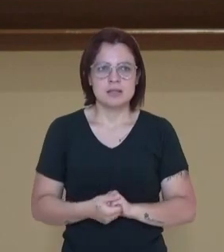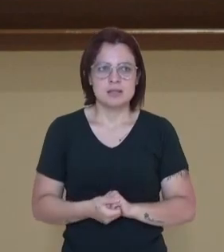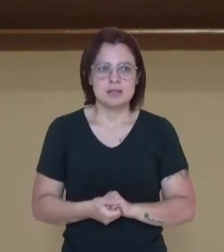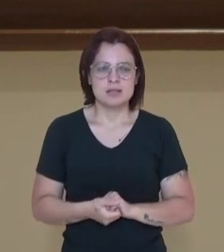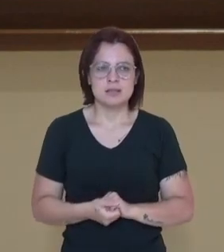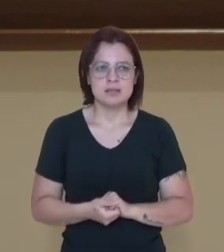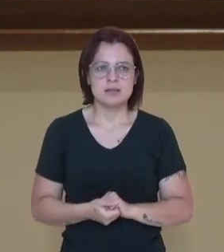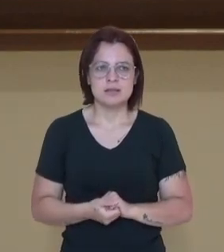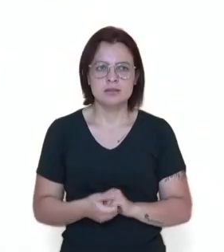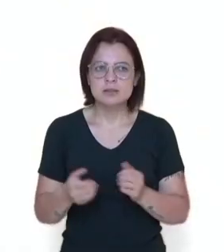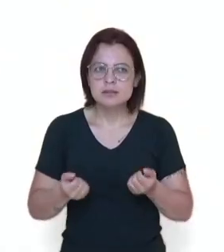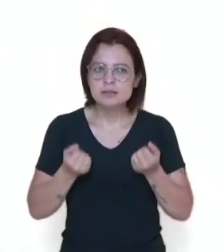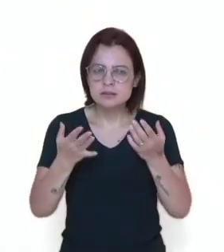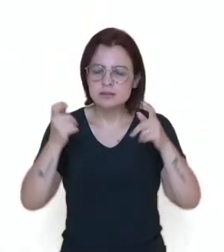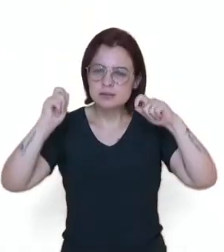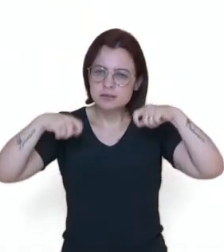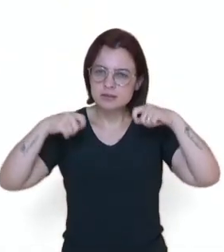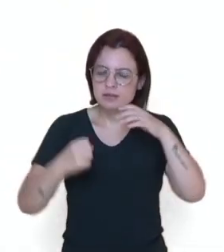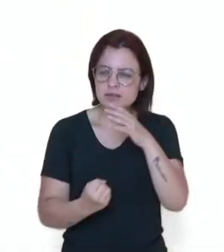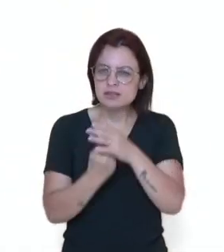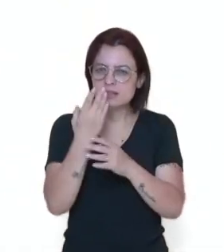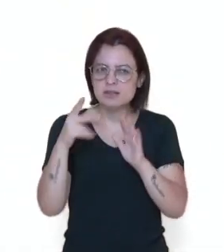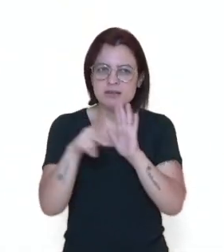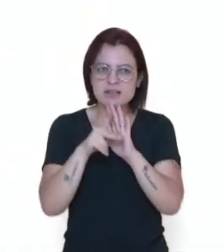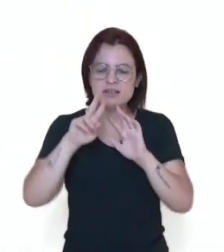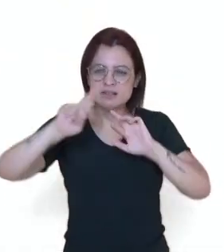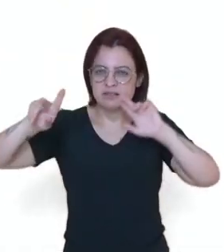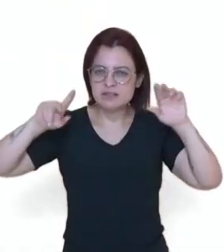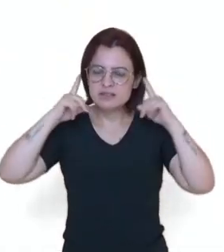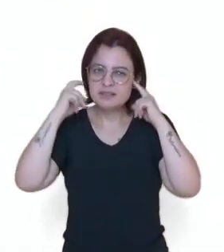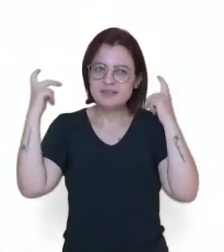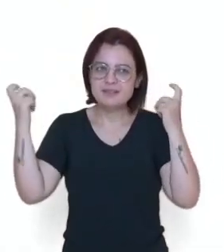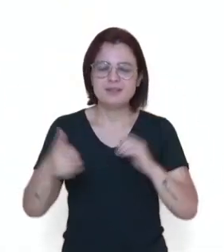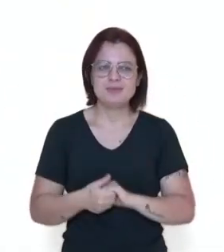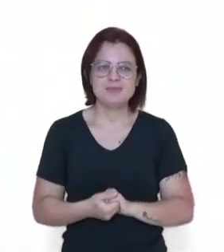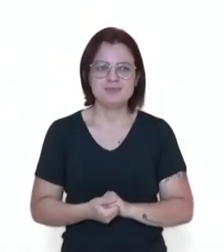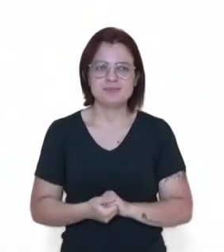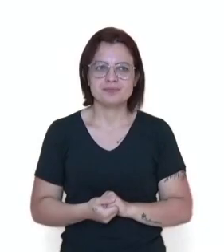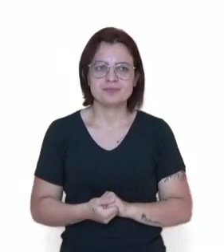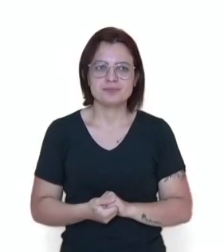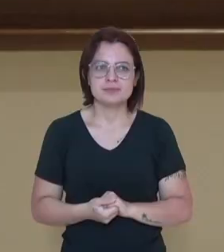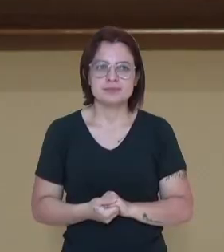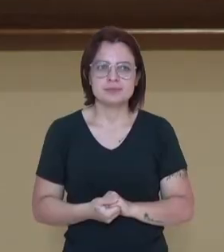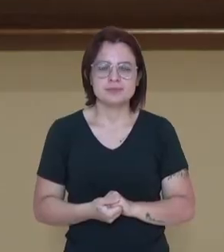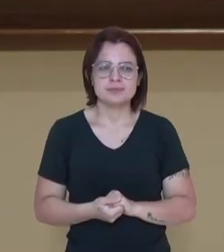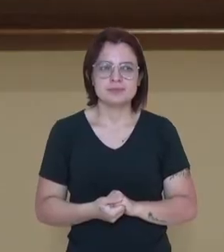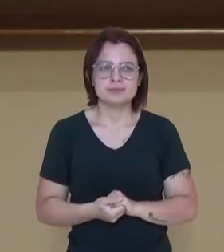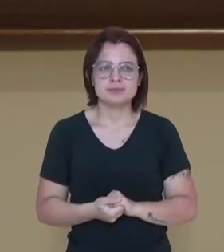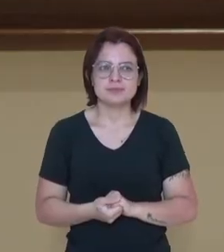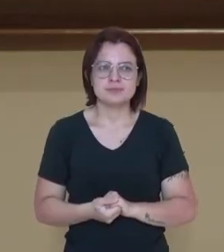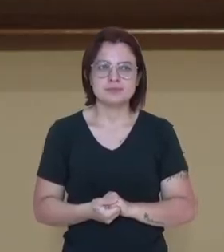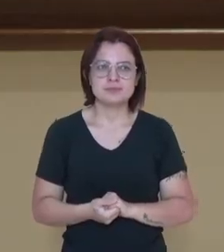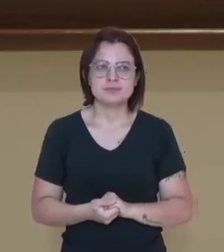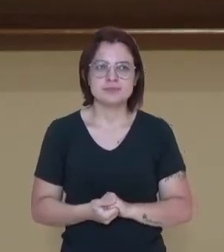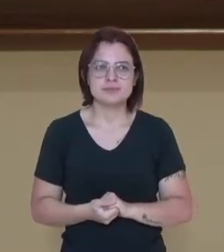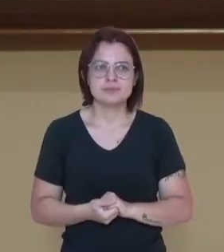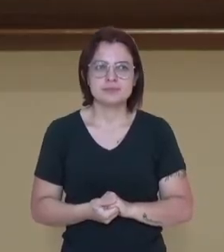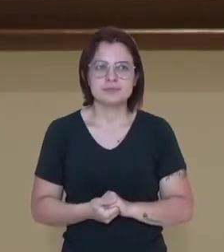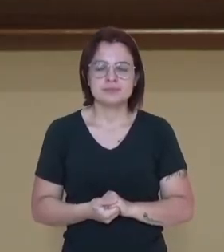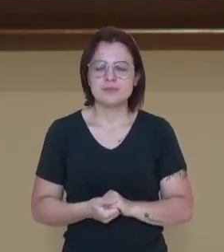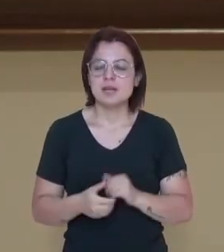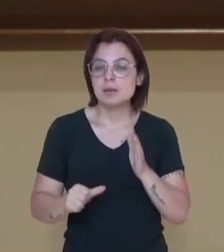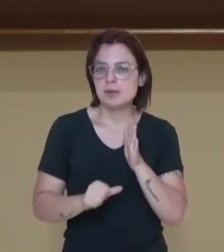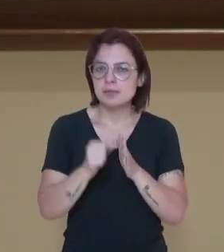A possibilidade de criação de diferentes sons é imensa, variando de acordo com a matéria-prima utilizada.